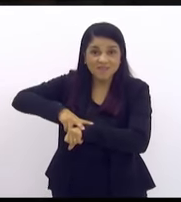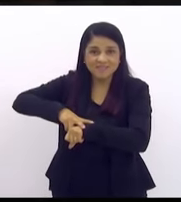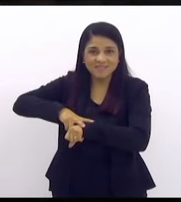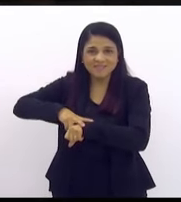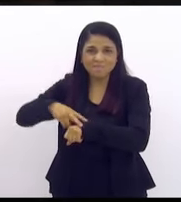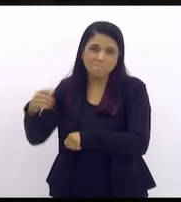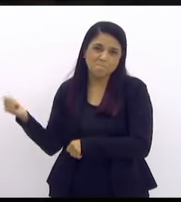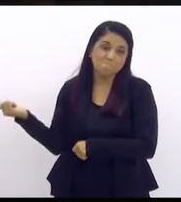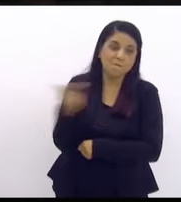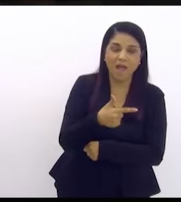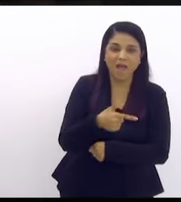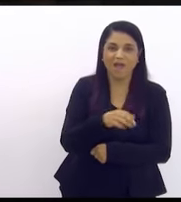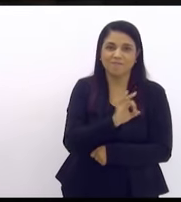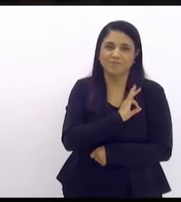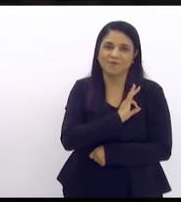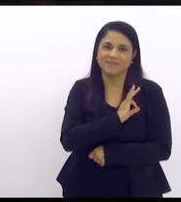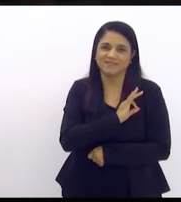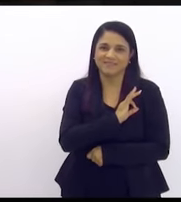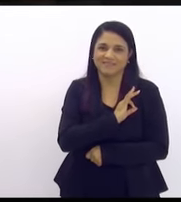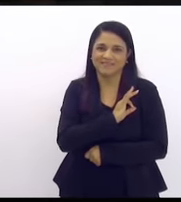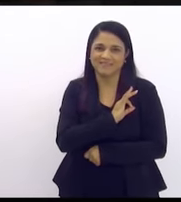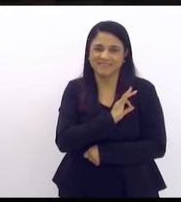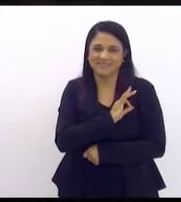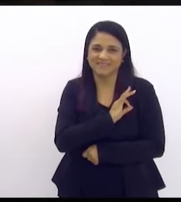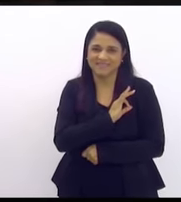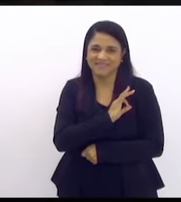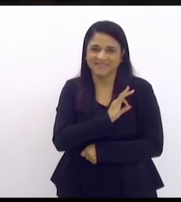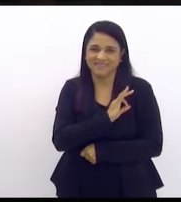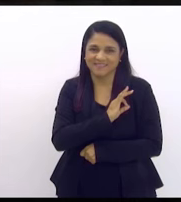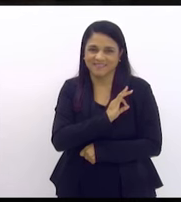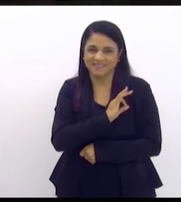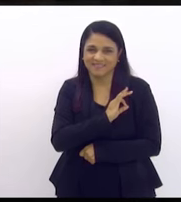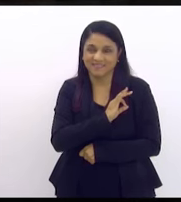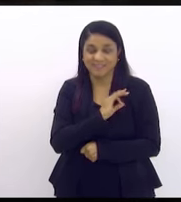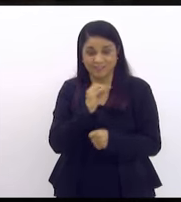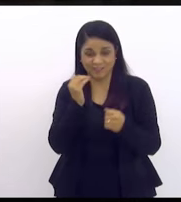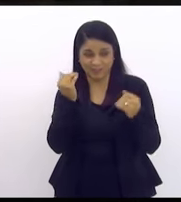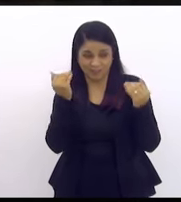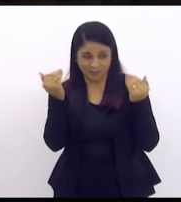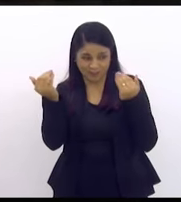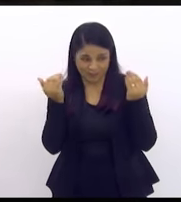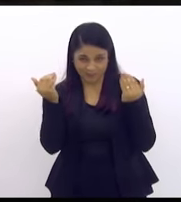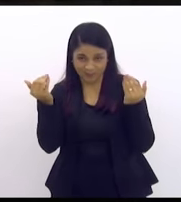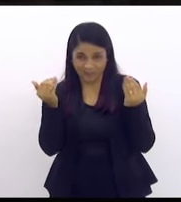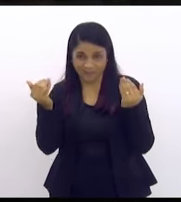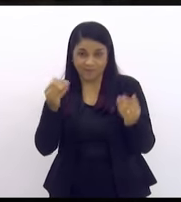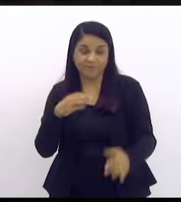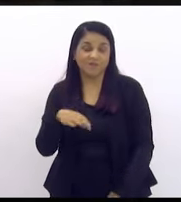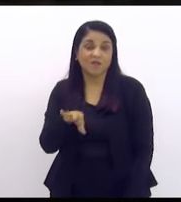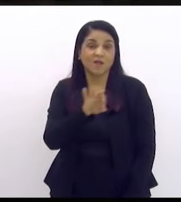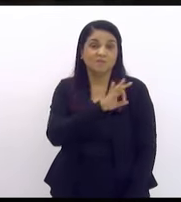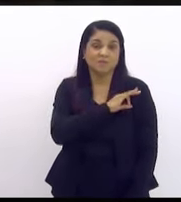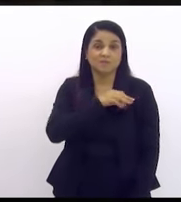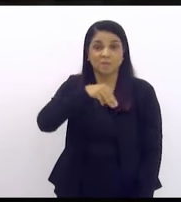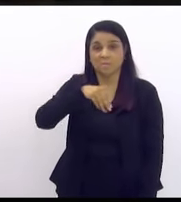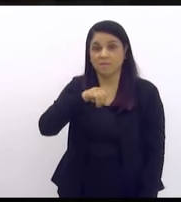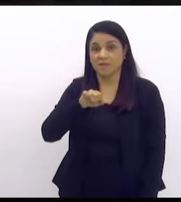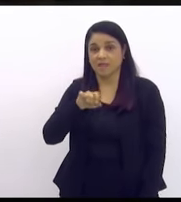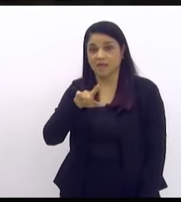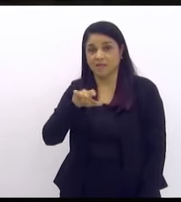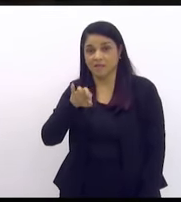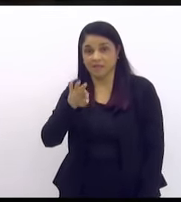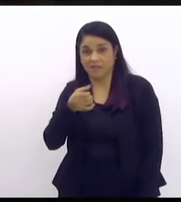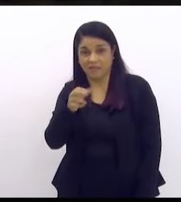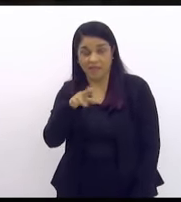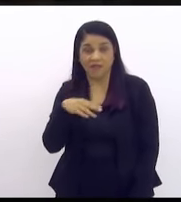maior. Se cotejar com a polícia militar, que tem um efetivo de 40